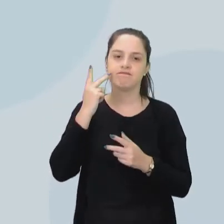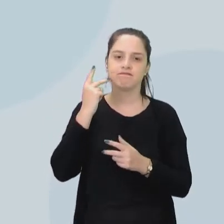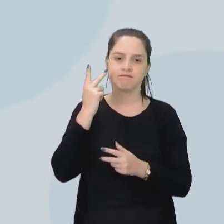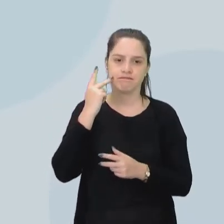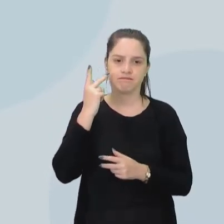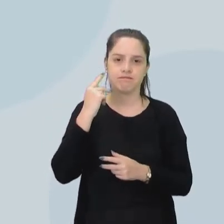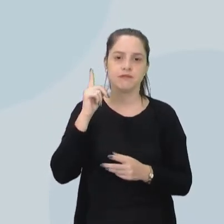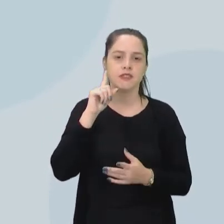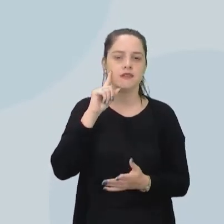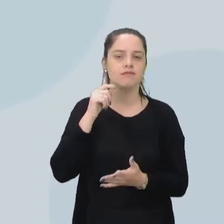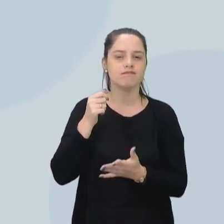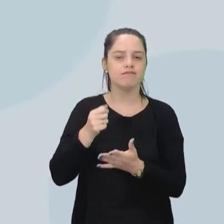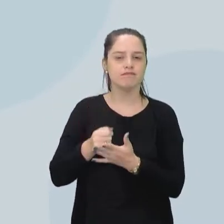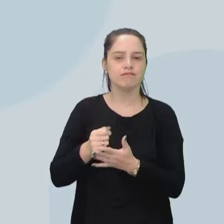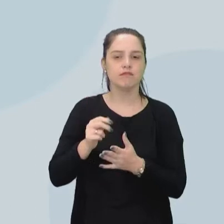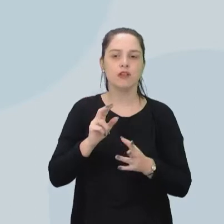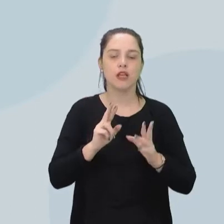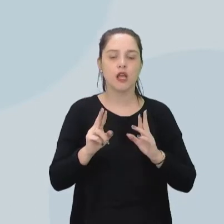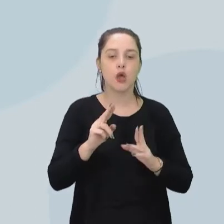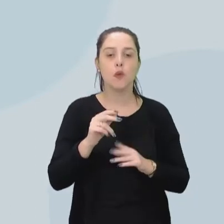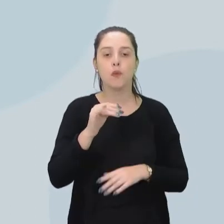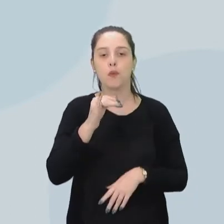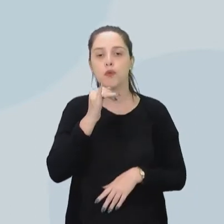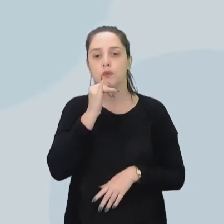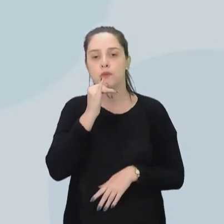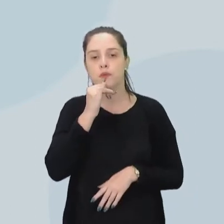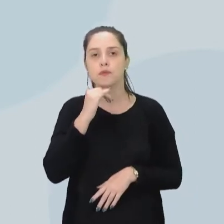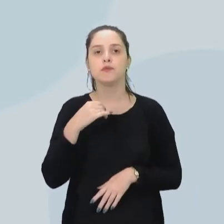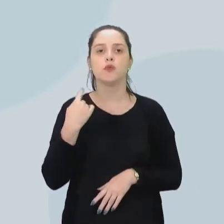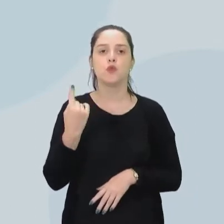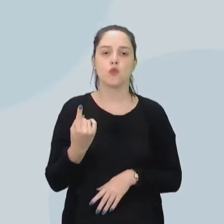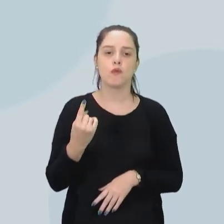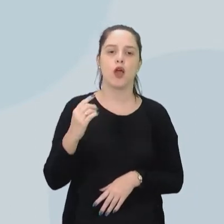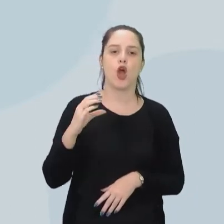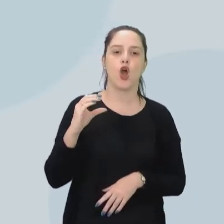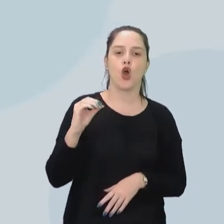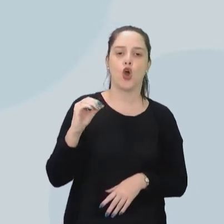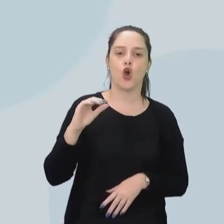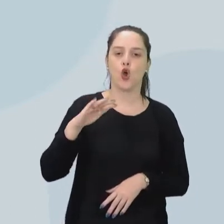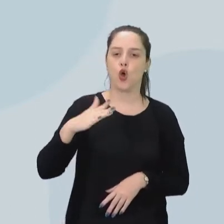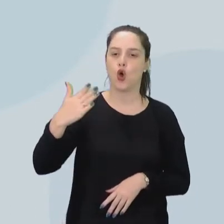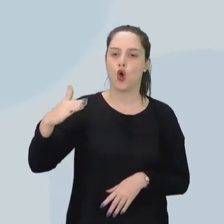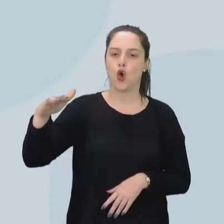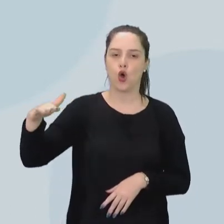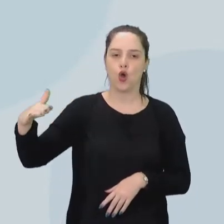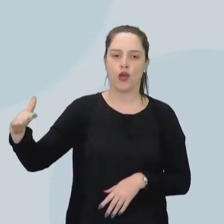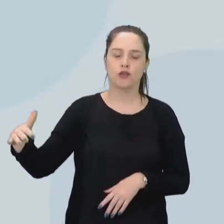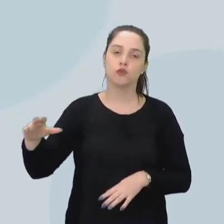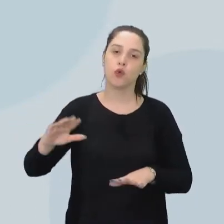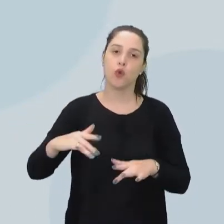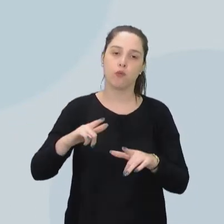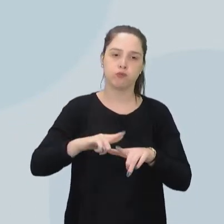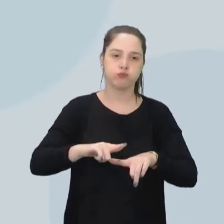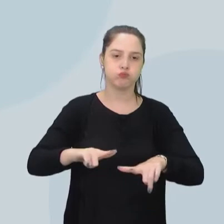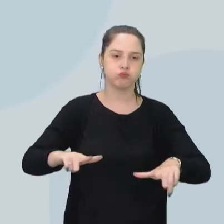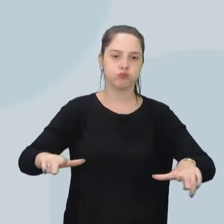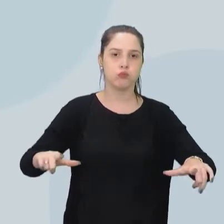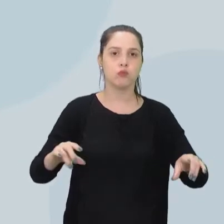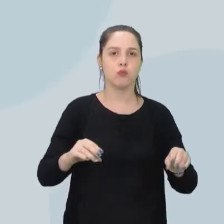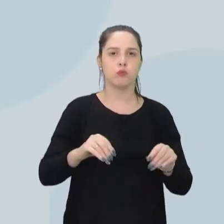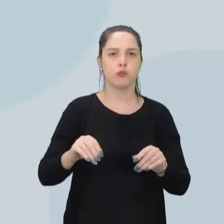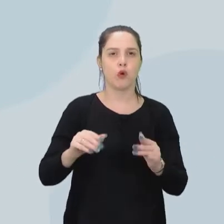em determinadas regiões, como, por exemplo, uma cordilheira de montanhas, um deserto, um